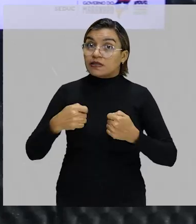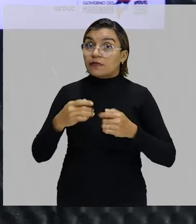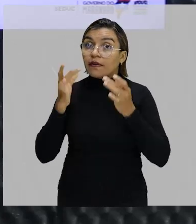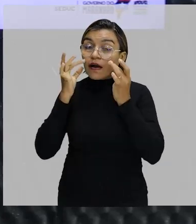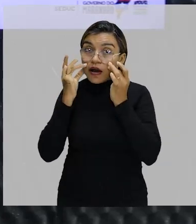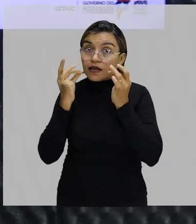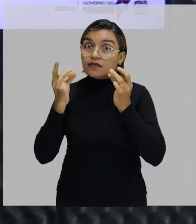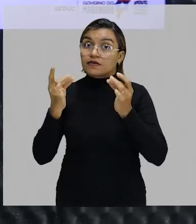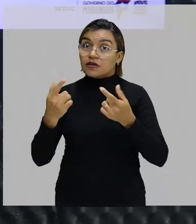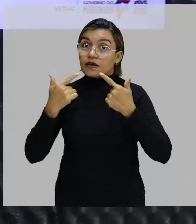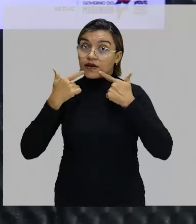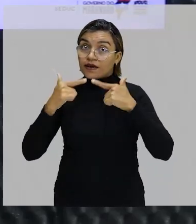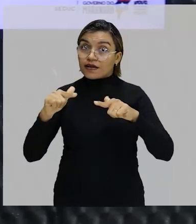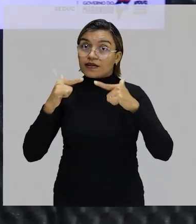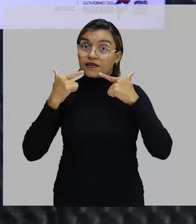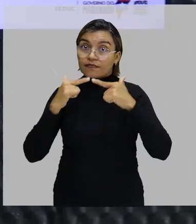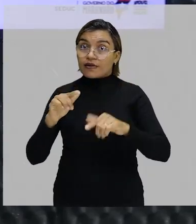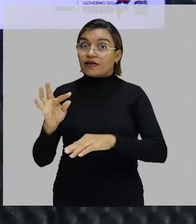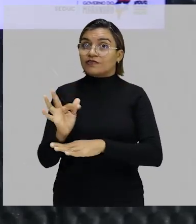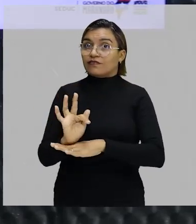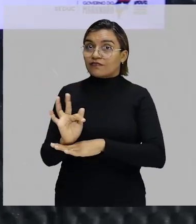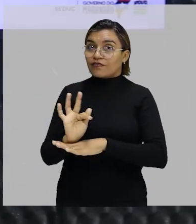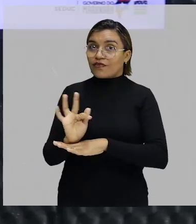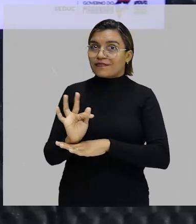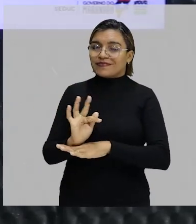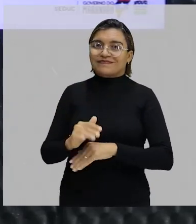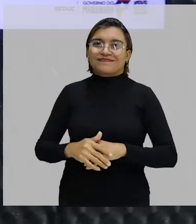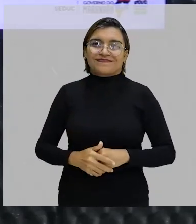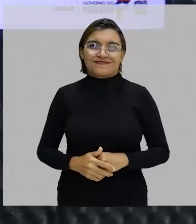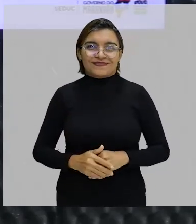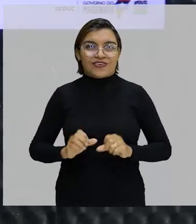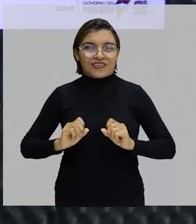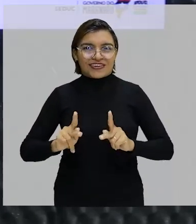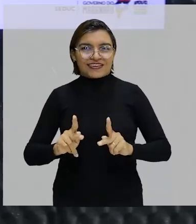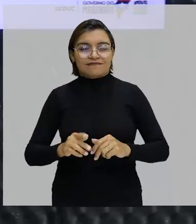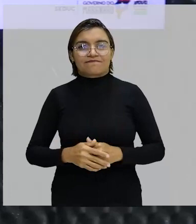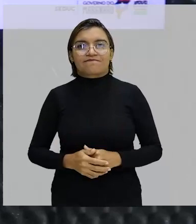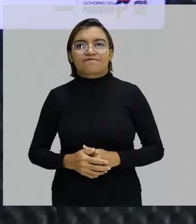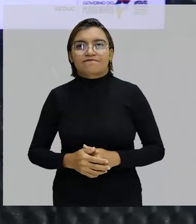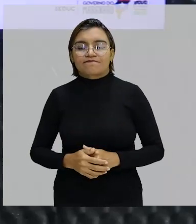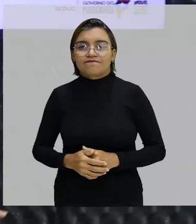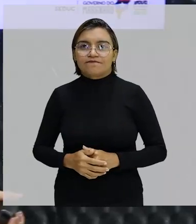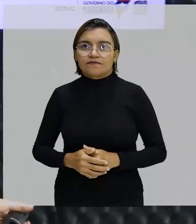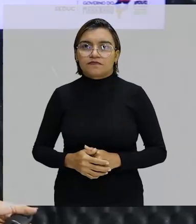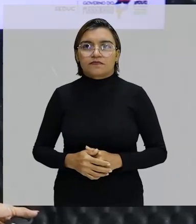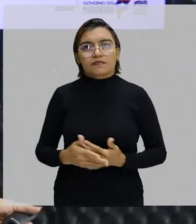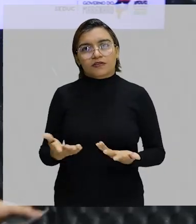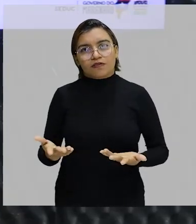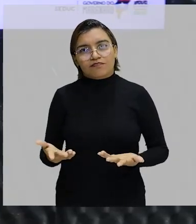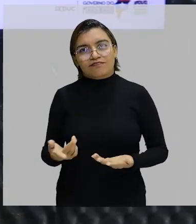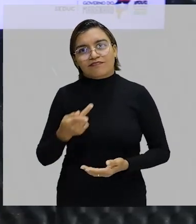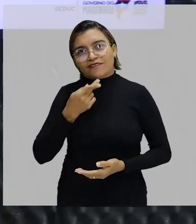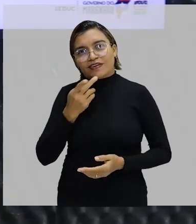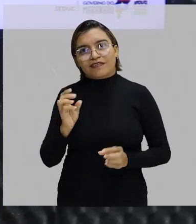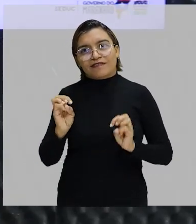atentar para a linguagem formal, tá certo? Bom, Eu não tenho mais nada a dizer.